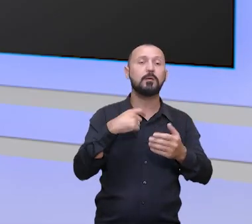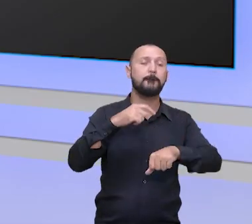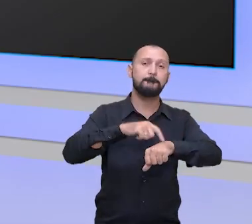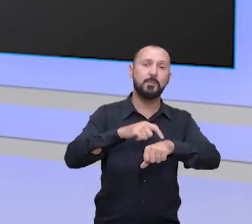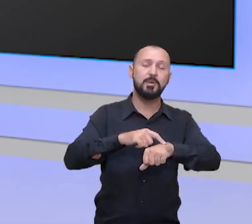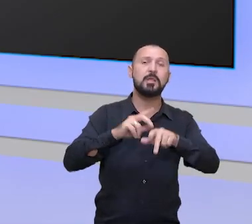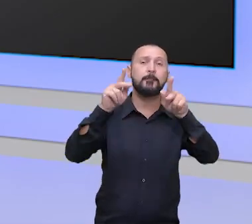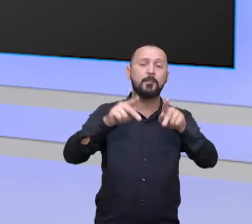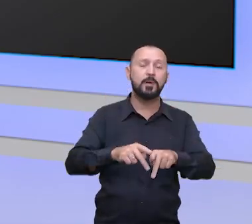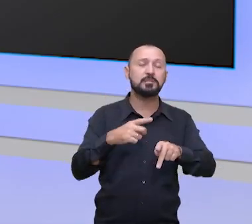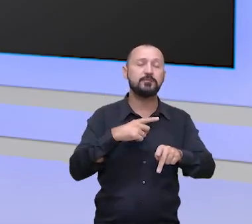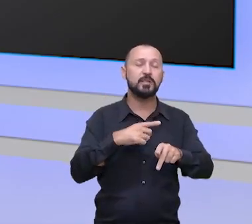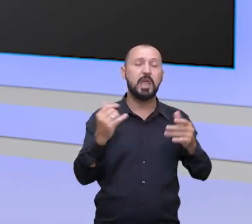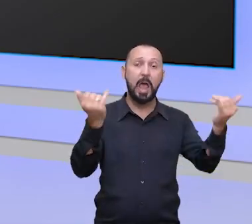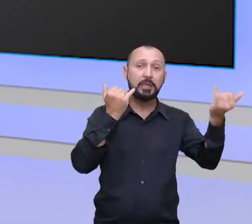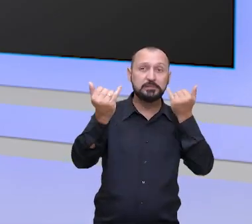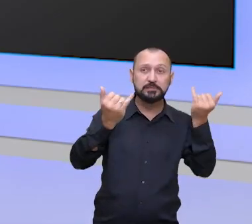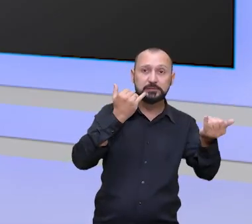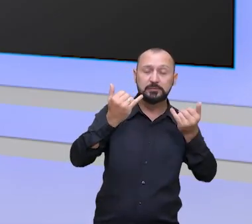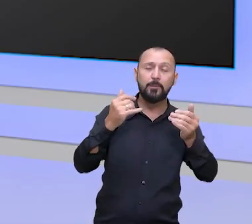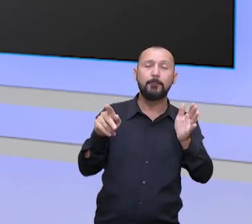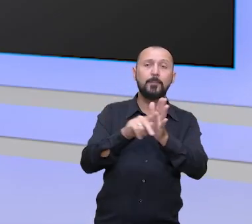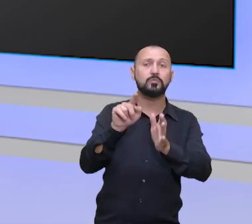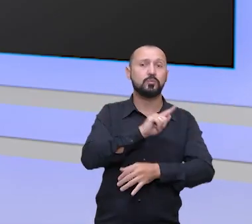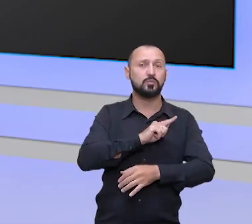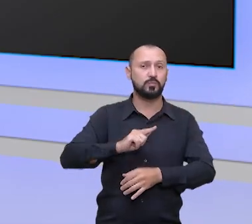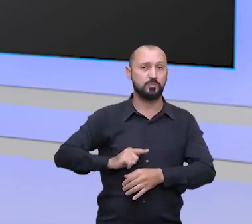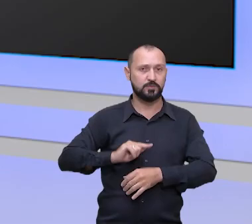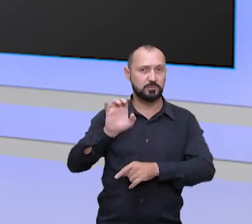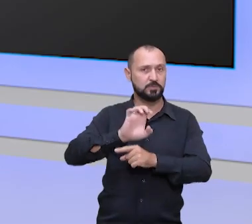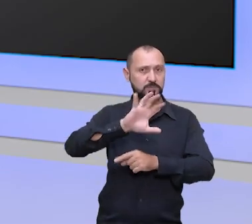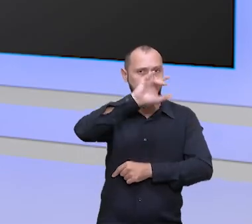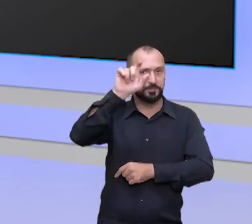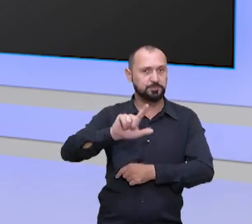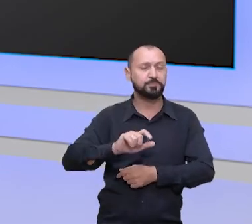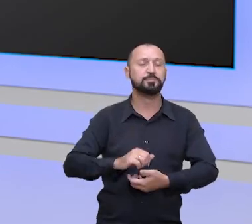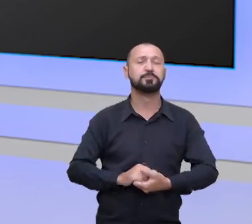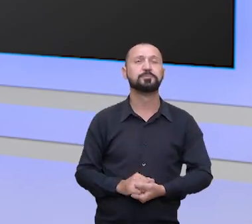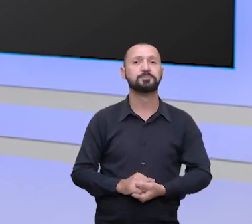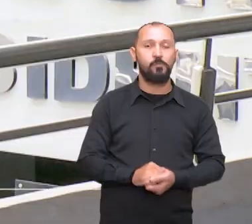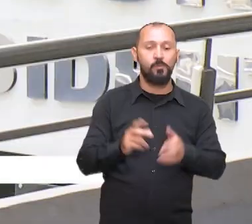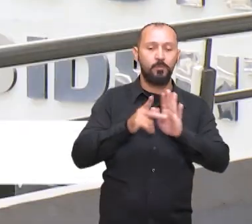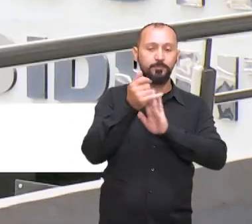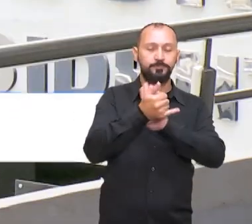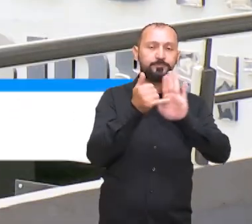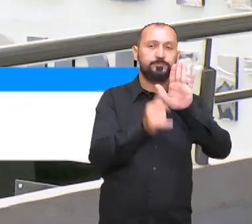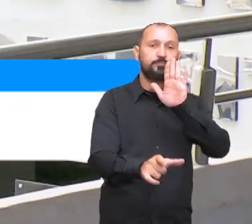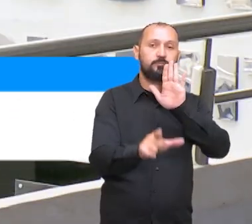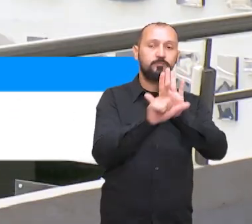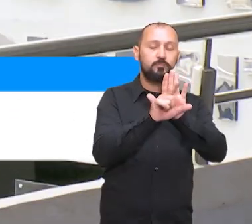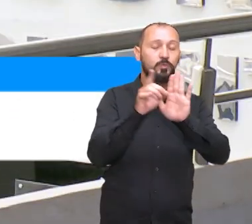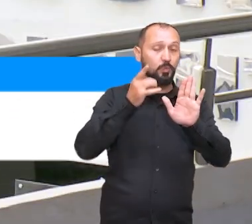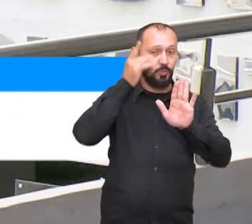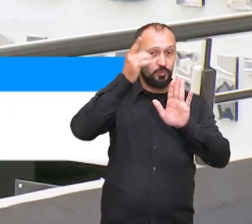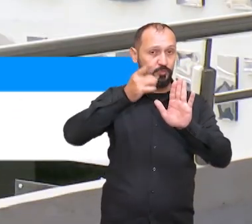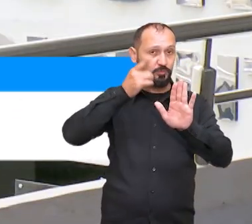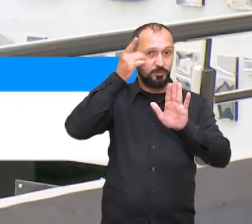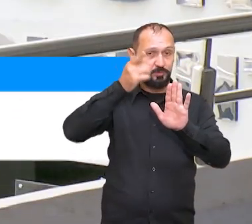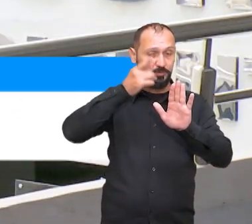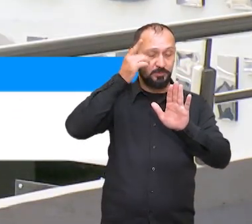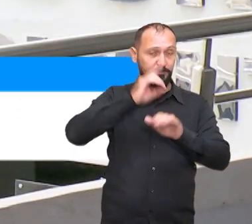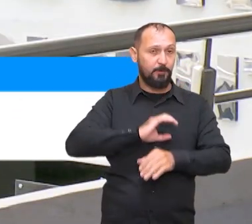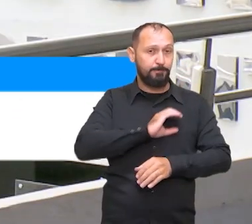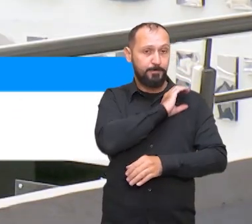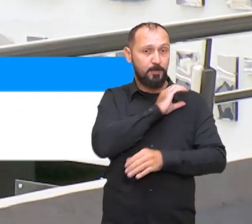discussão amplia acesso da população às informações e ações do governo do estado. O projeto de lei, de autoria do